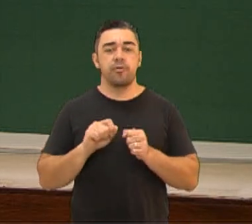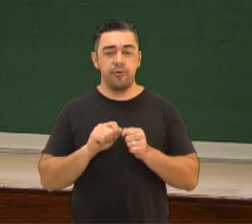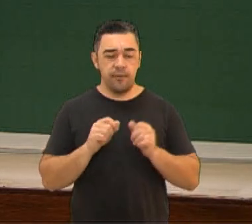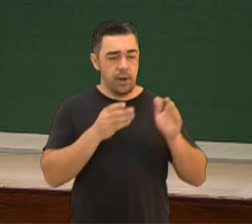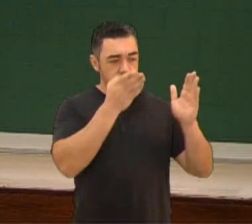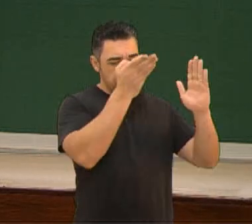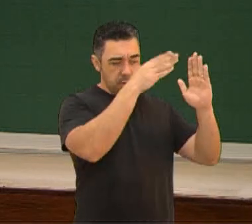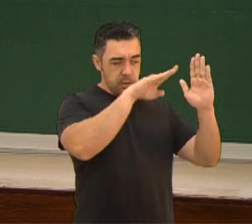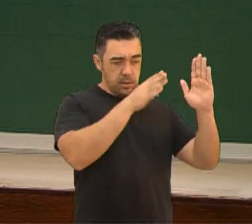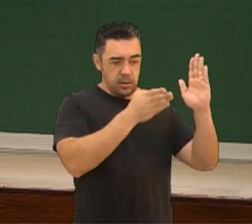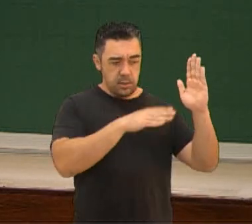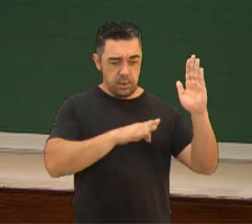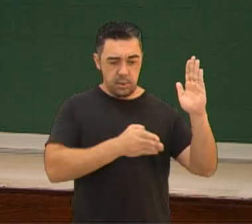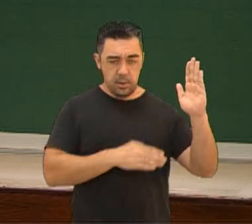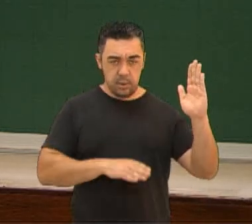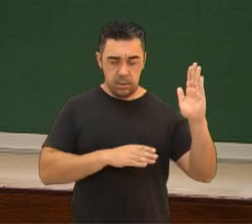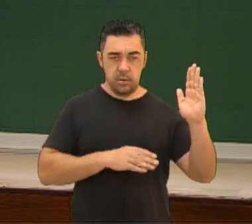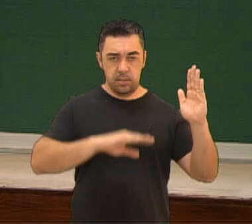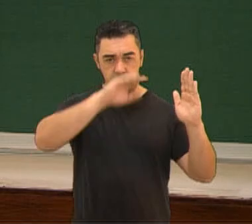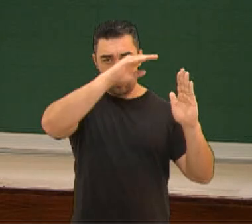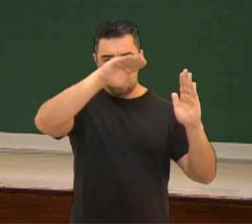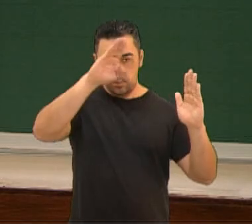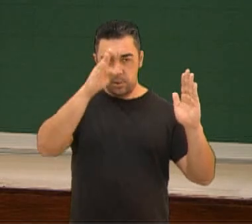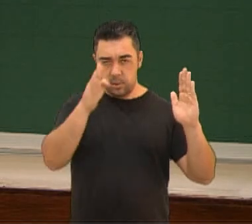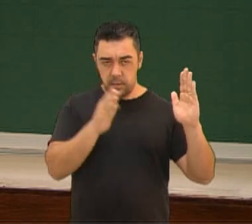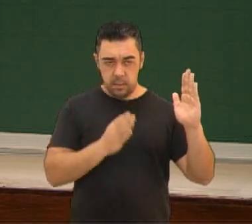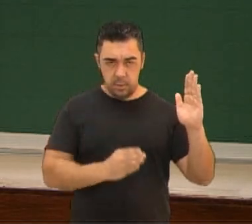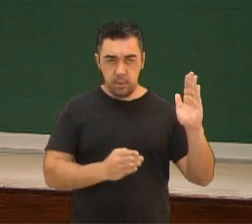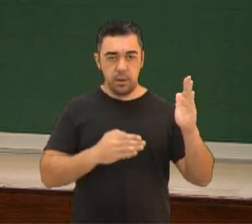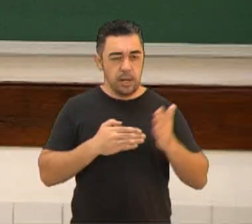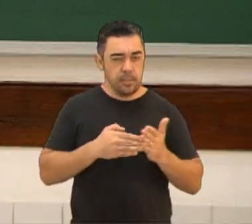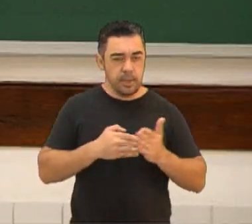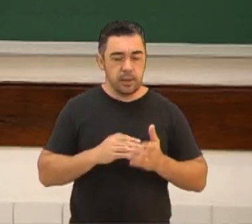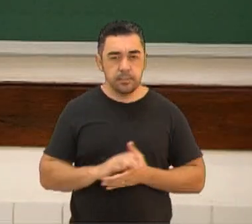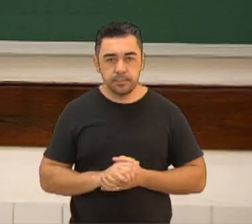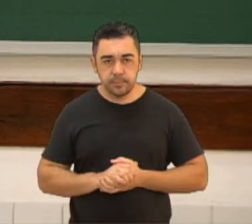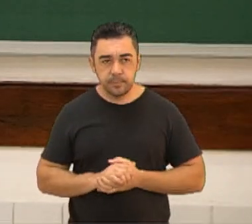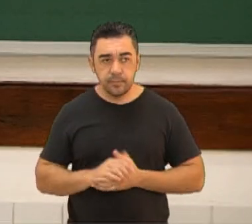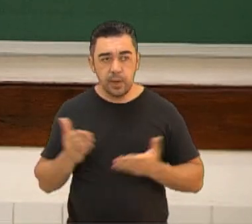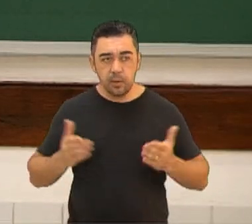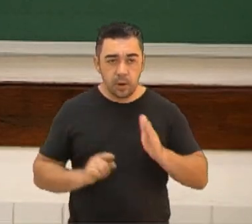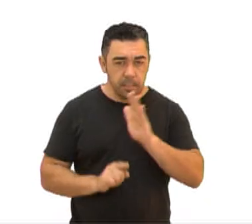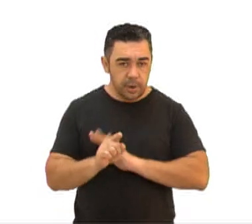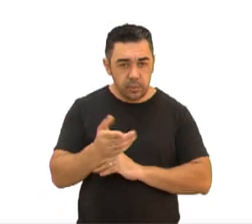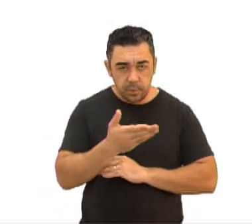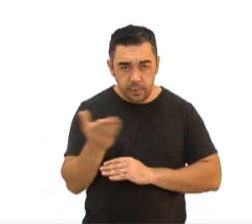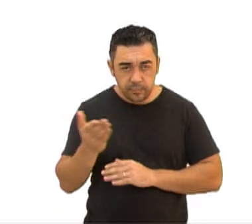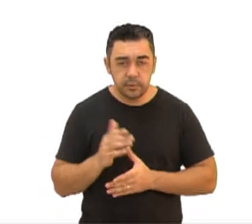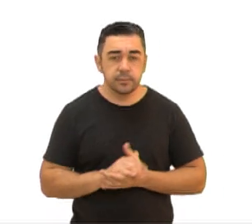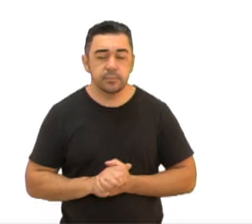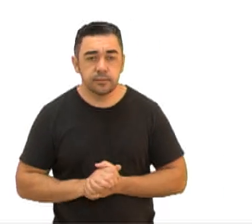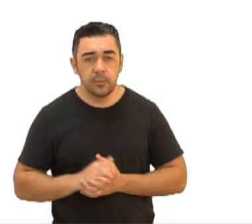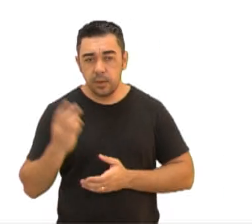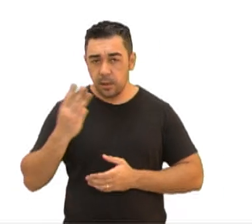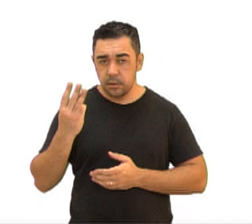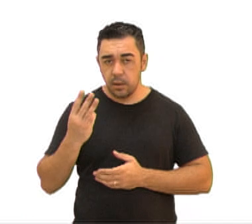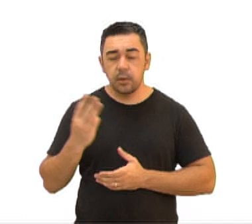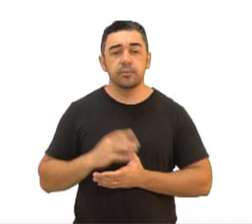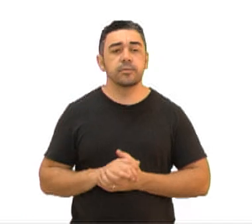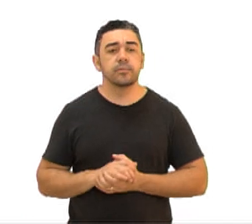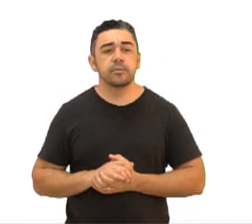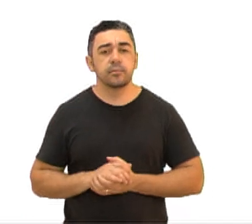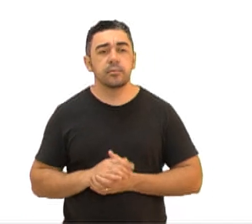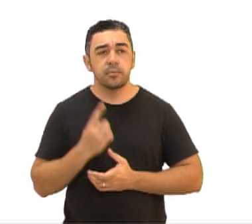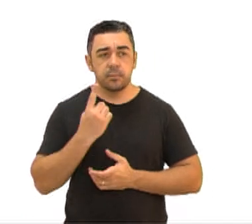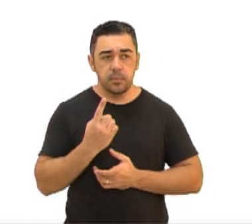a geografia local em outras formas. Aqui a gente vai para o nosso quiz, o terceiro quiz.